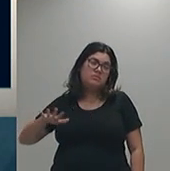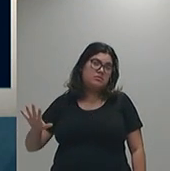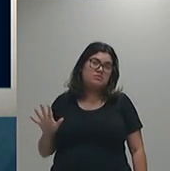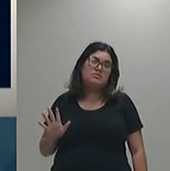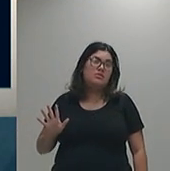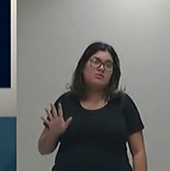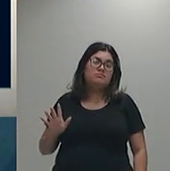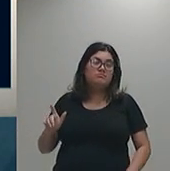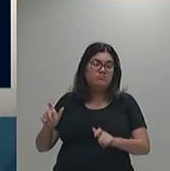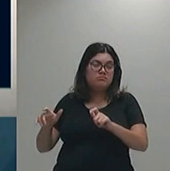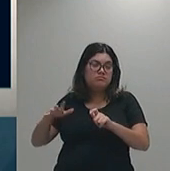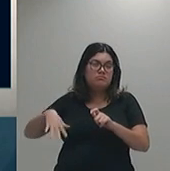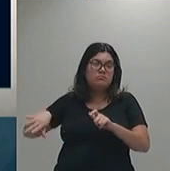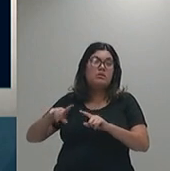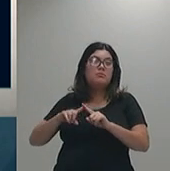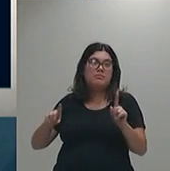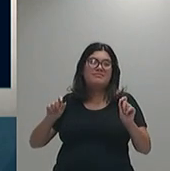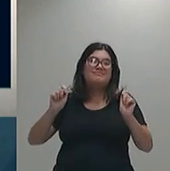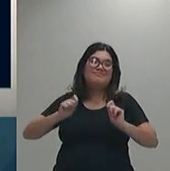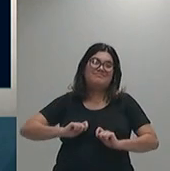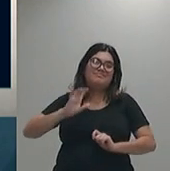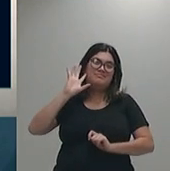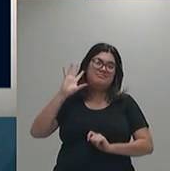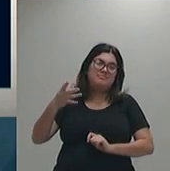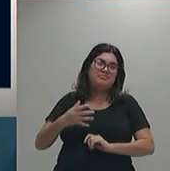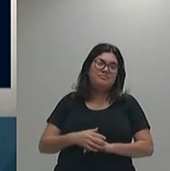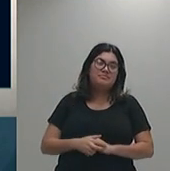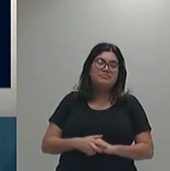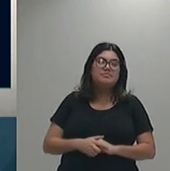não gostar mas isso resolveria a